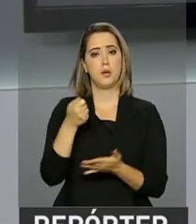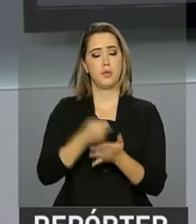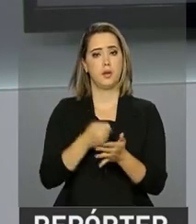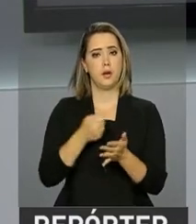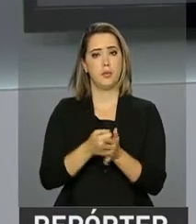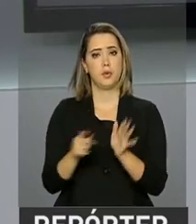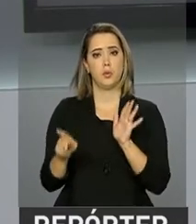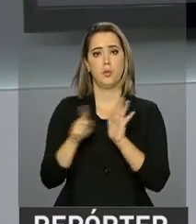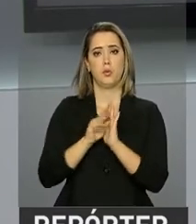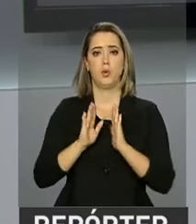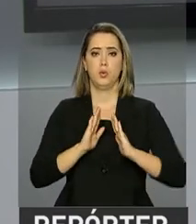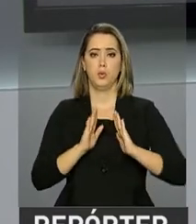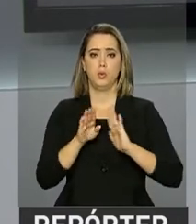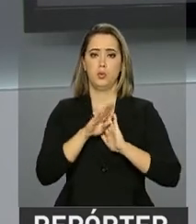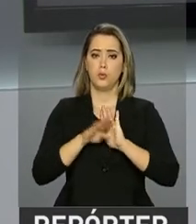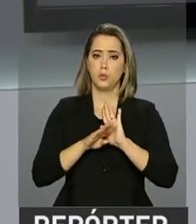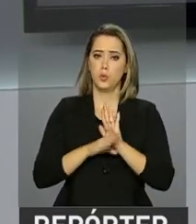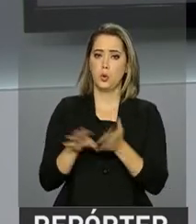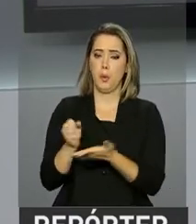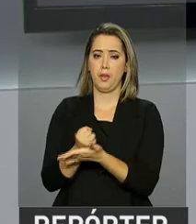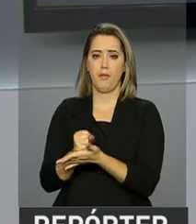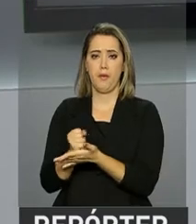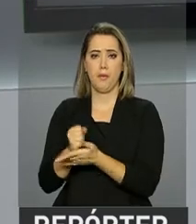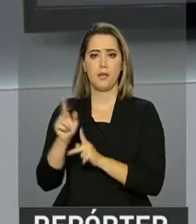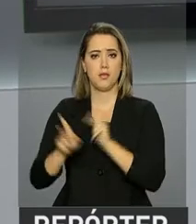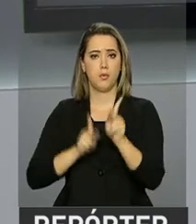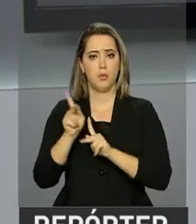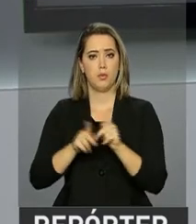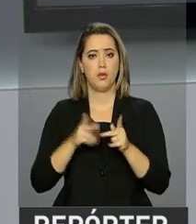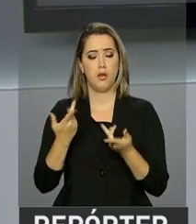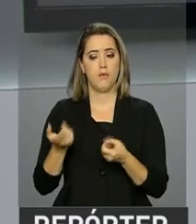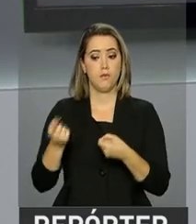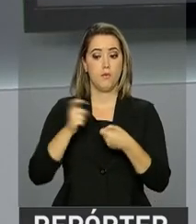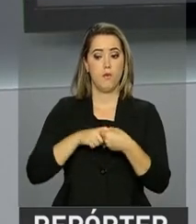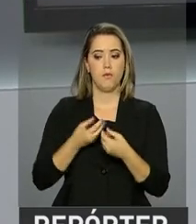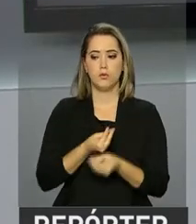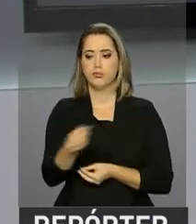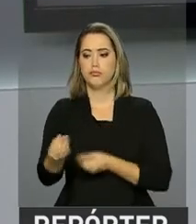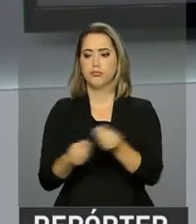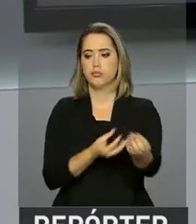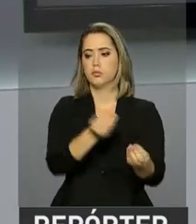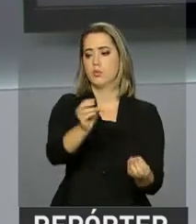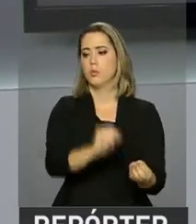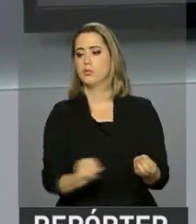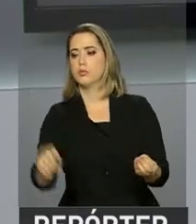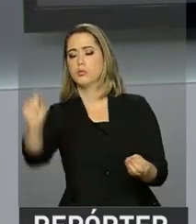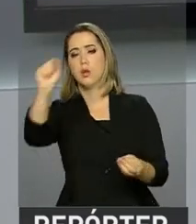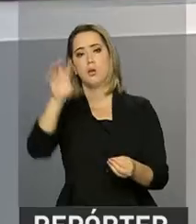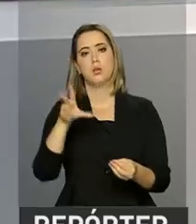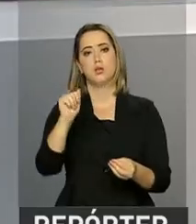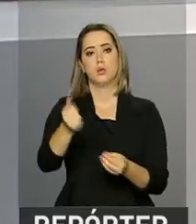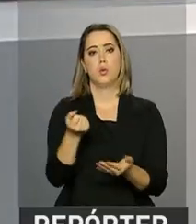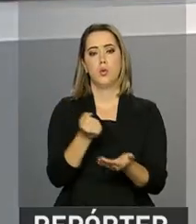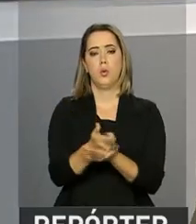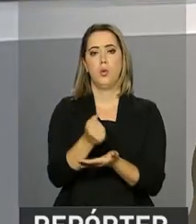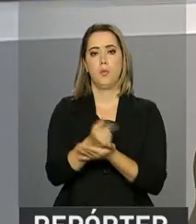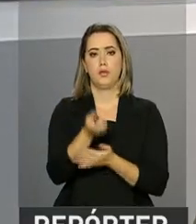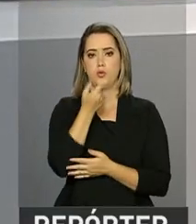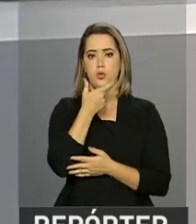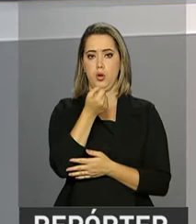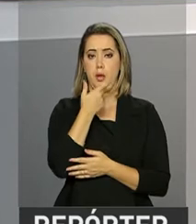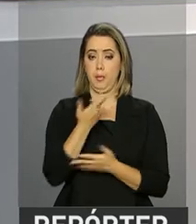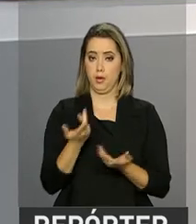serão realocadas para estados e municípios comprarem medicamentos de atenção básica com essa mudança